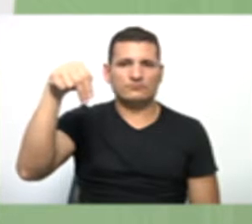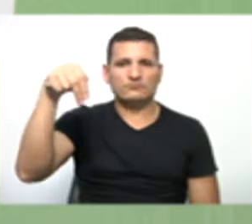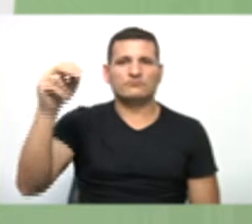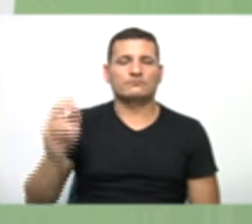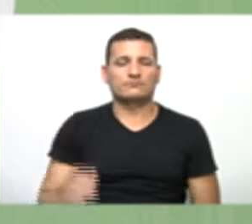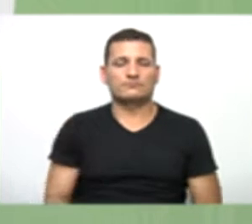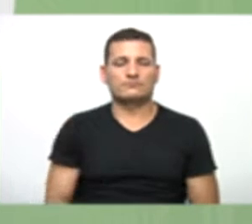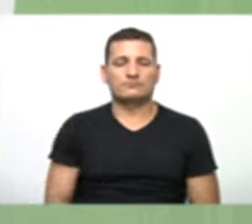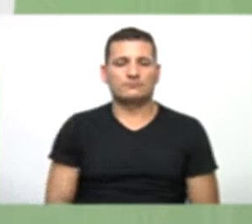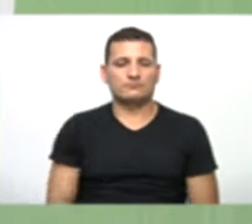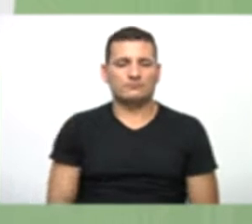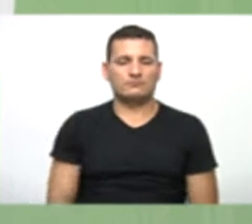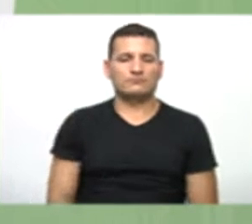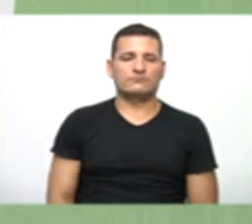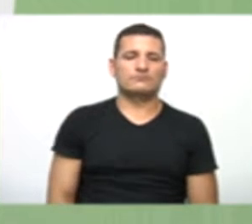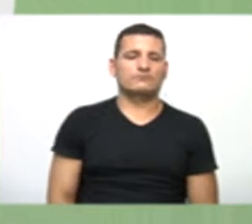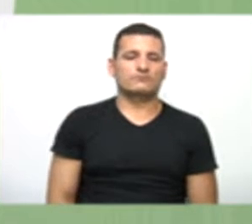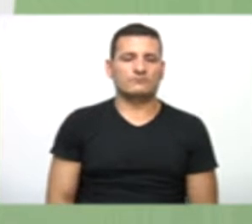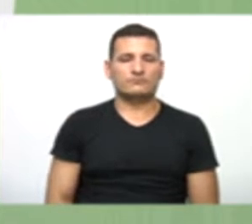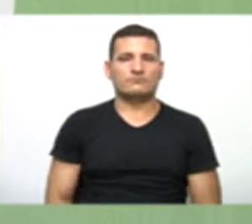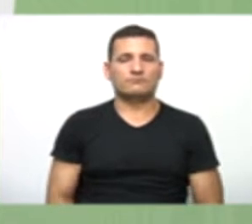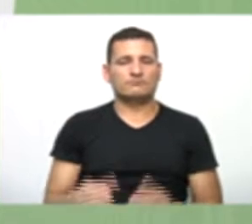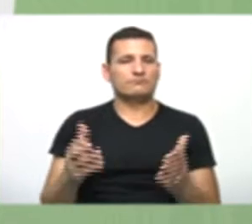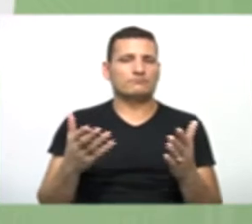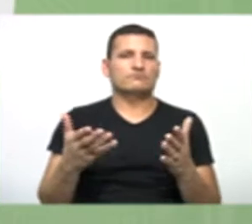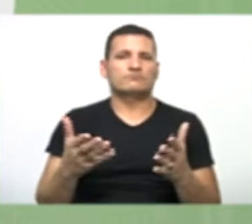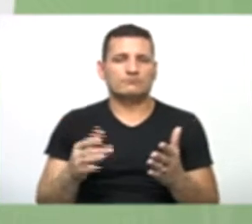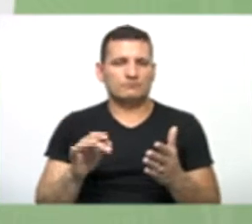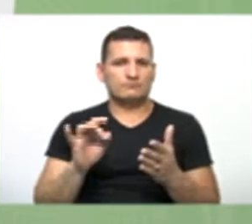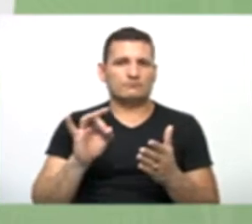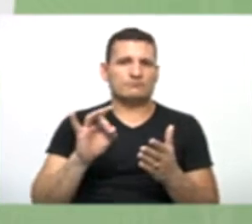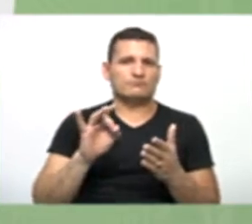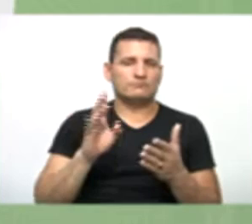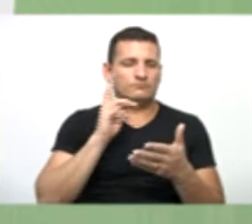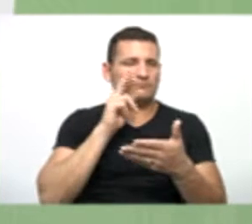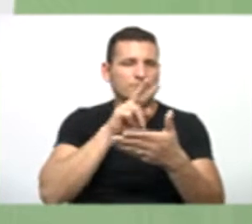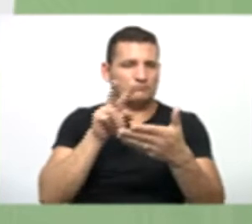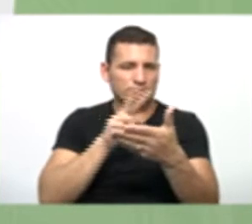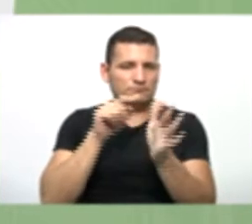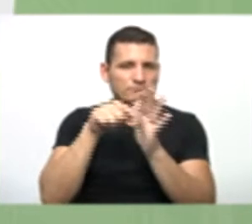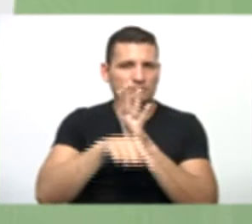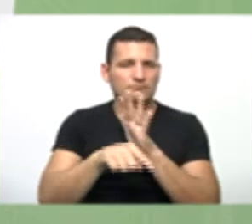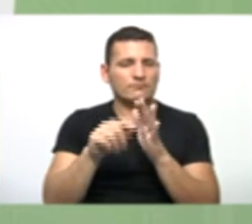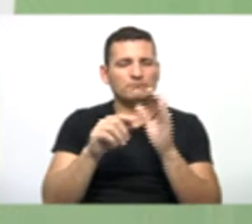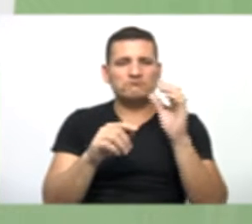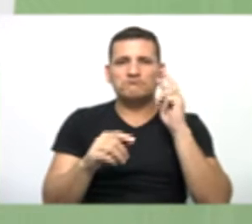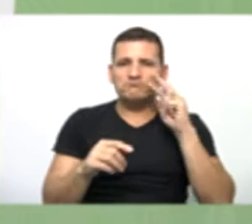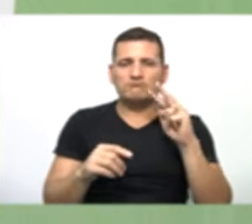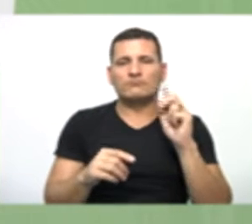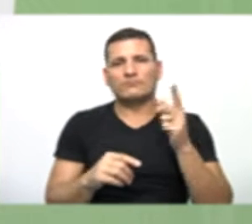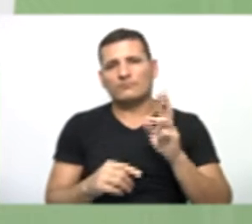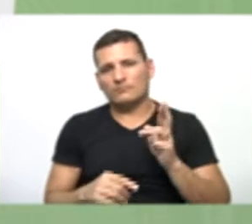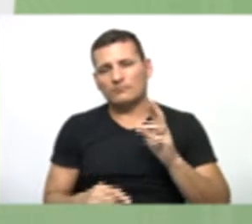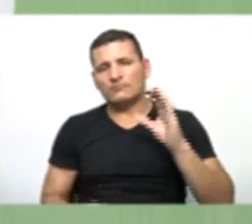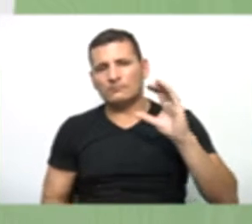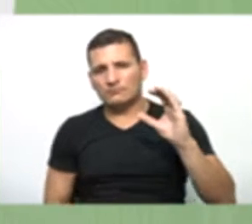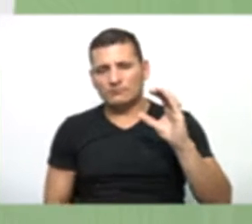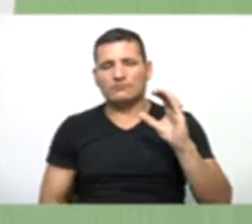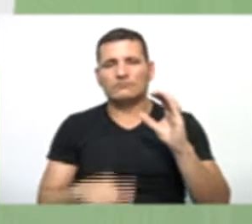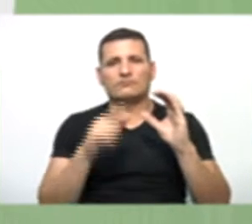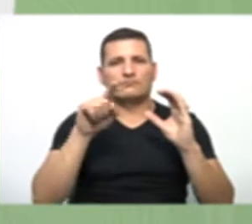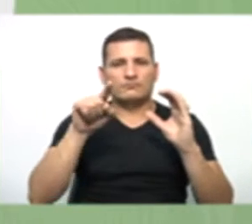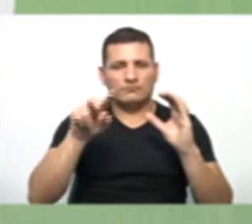elevado a N. E aí, basta você ler o problema e ver quem é o capital, 2.000, quem é a taxa,